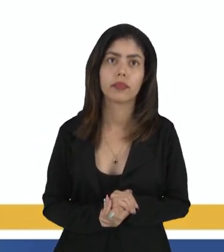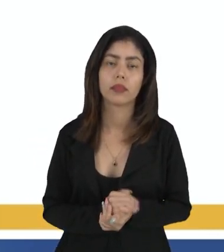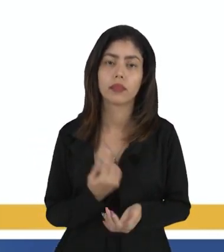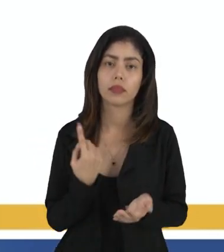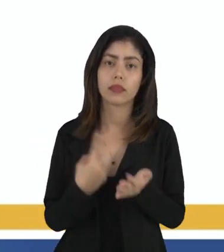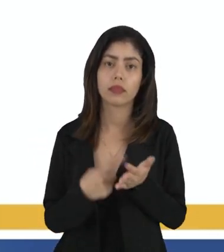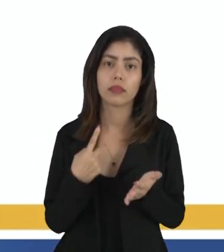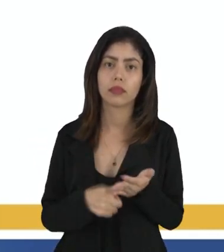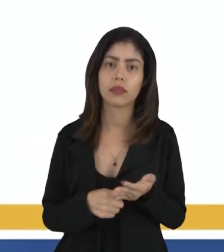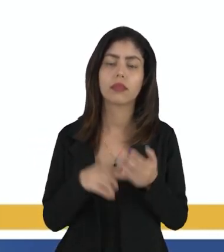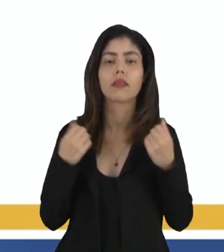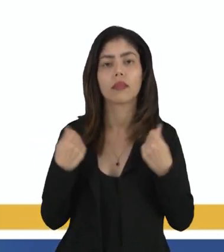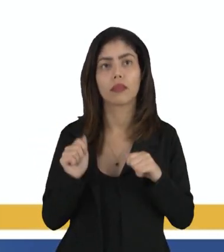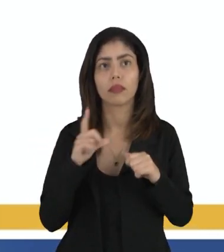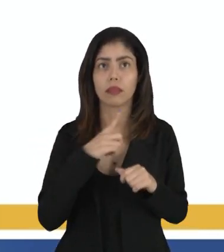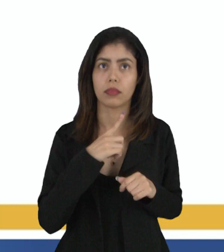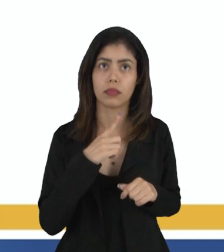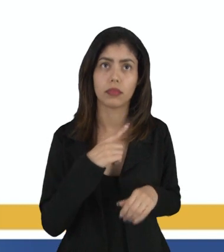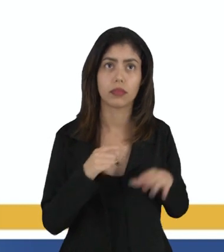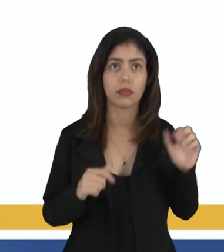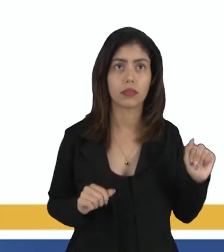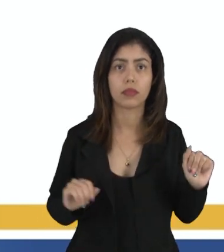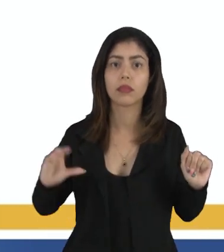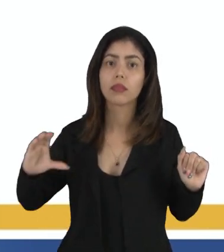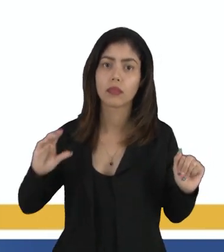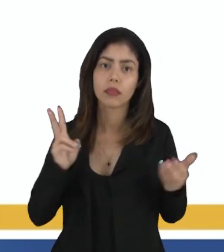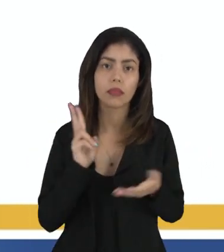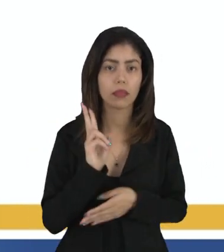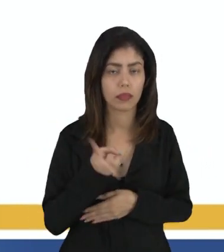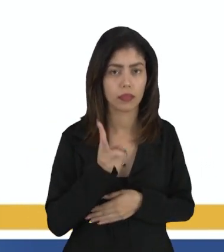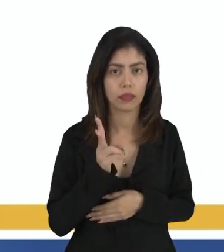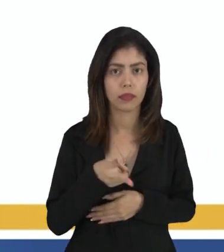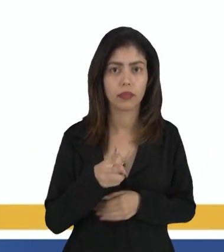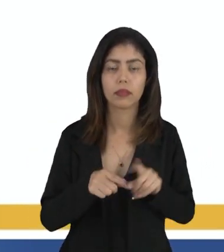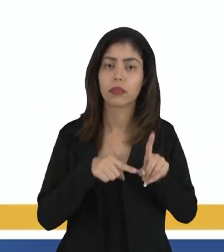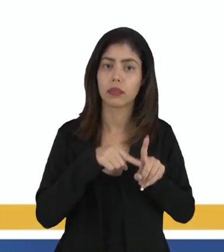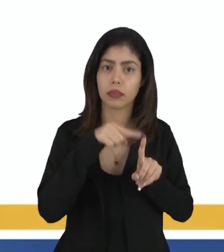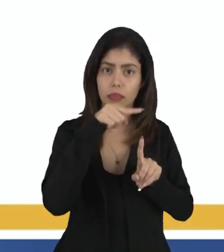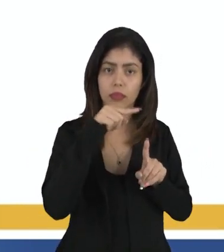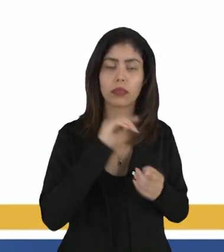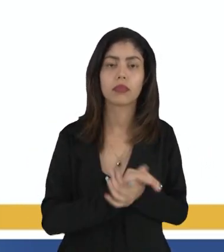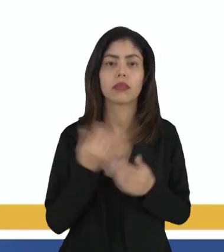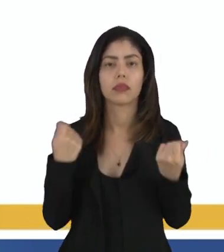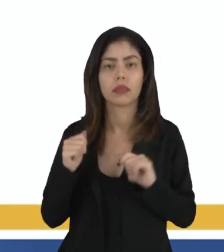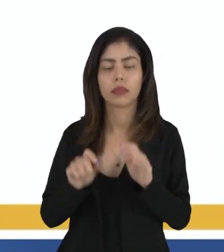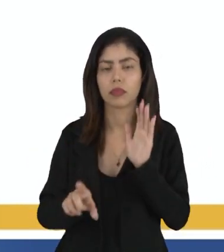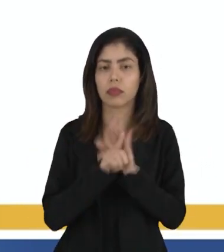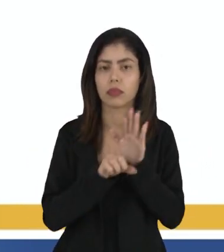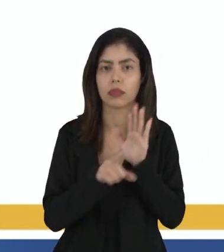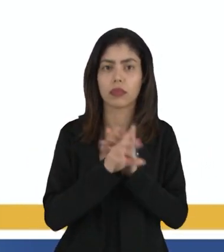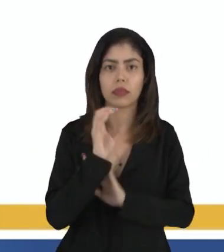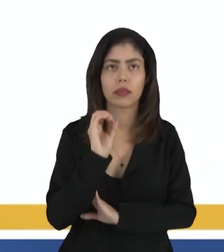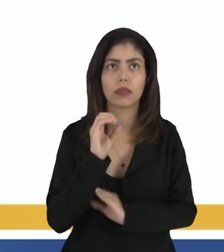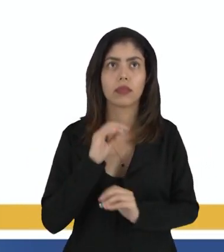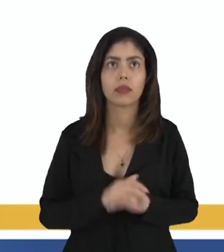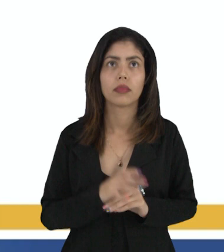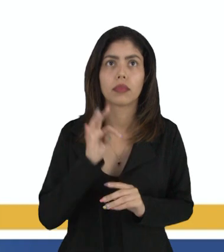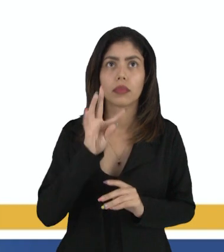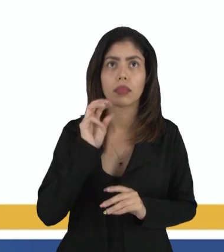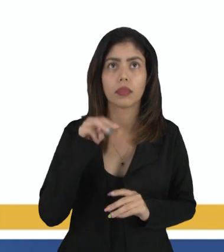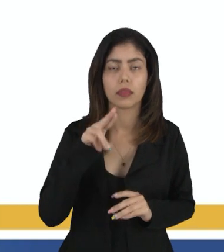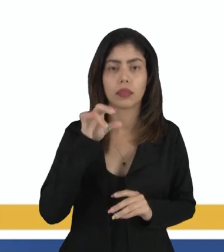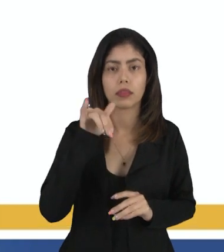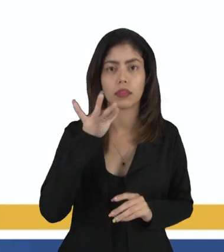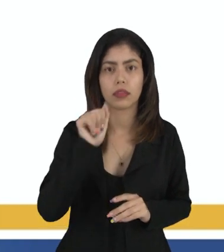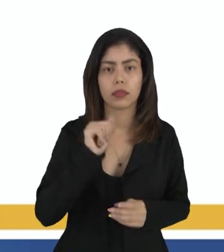a condição obrigatória é que A e C também estejam à mesma temperatura. Isso é chamado de lei zero da termodinâmica.